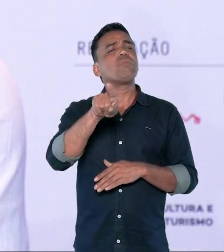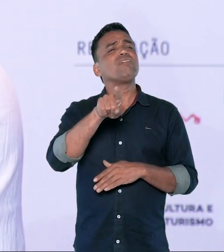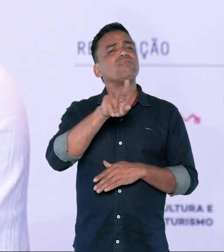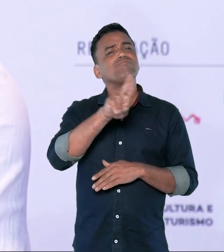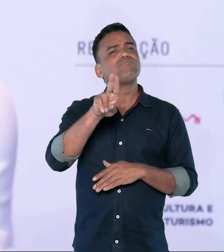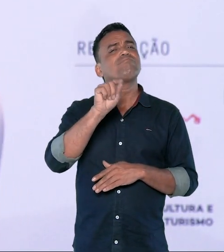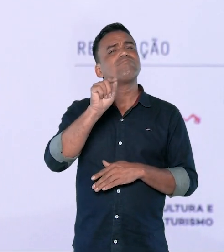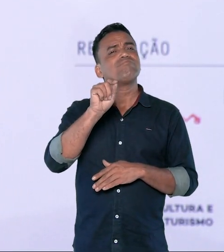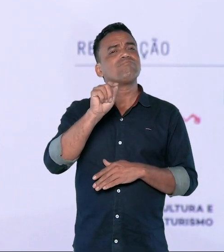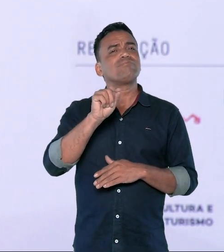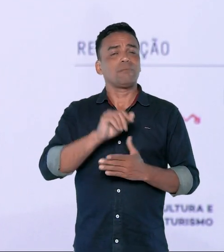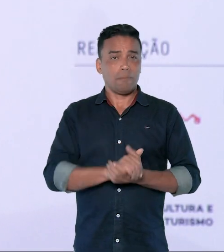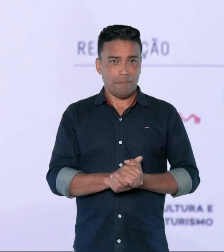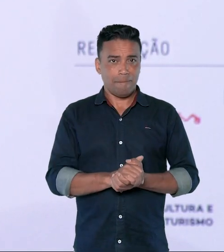que você chama?